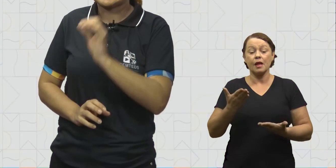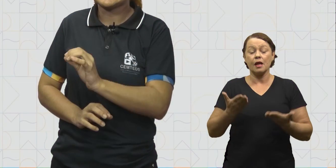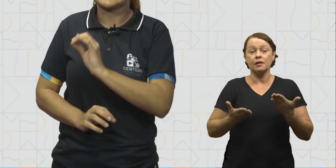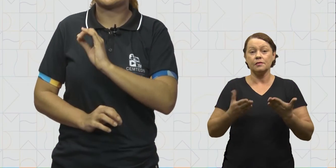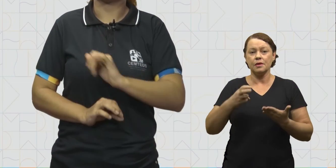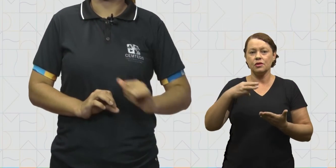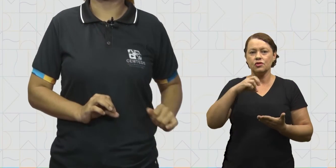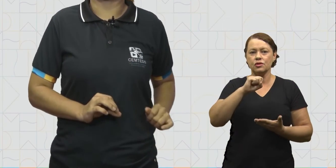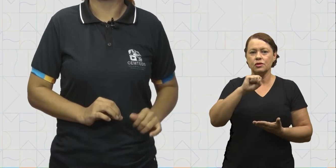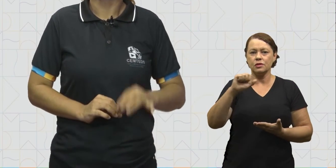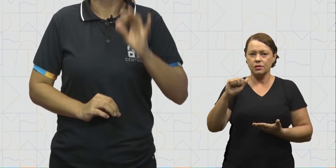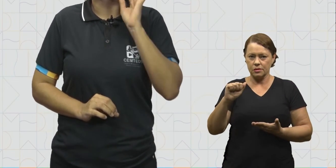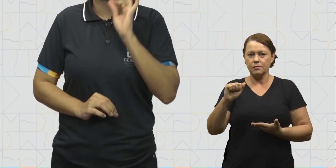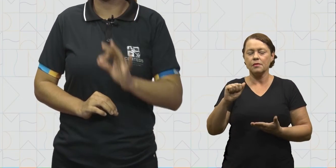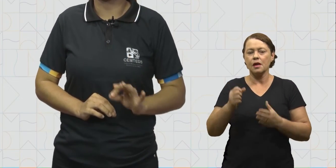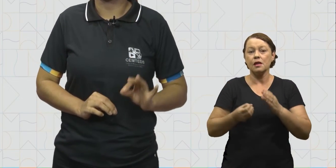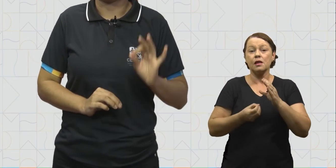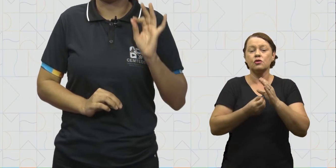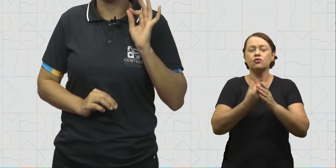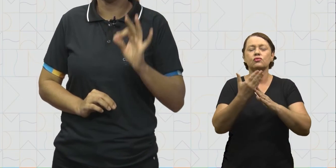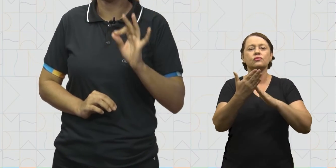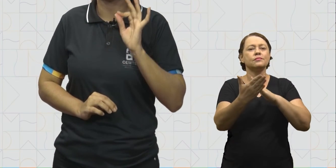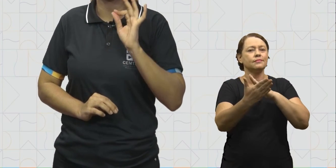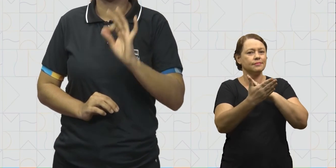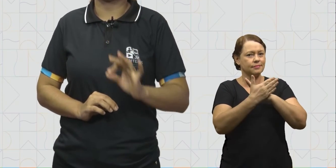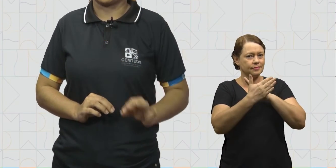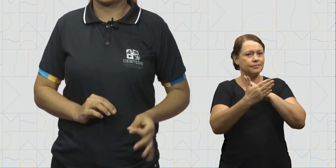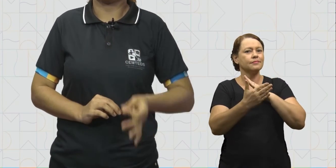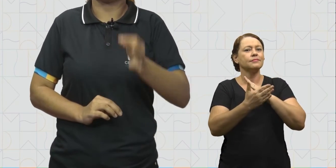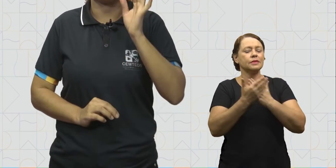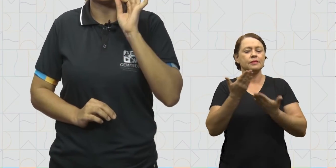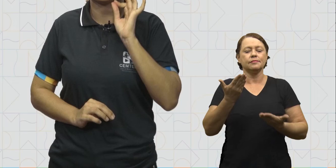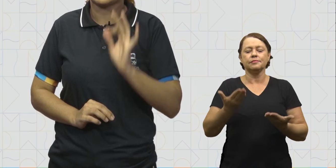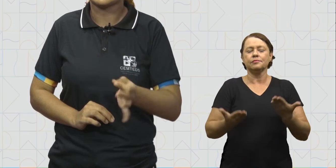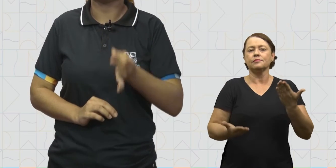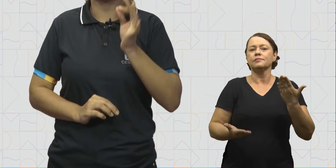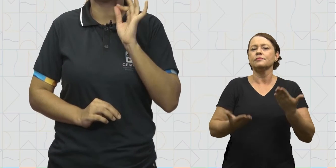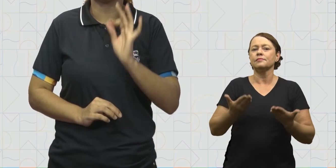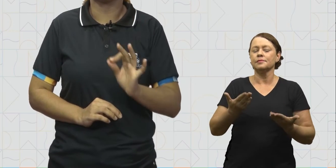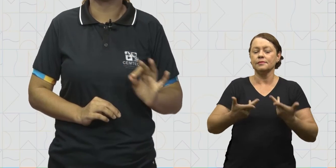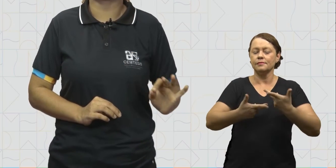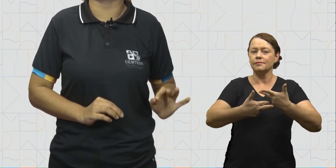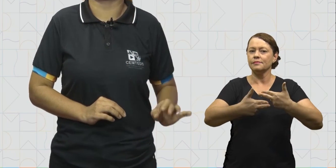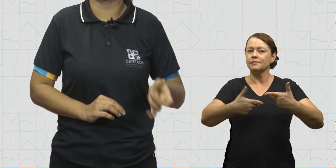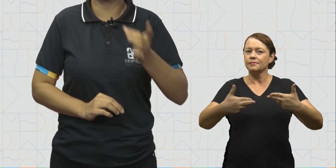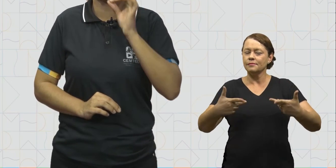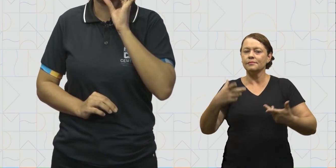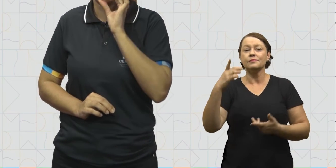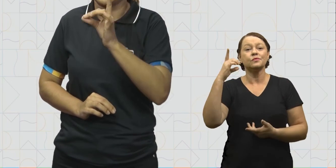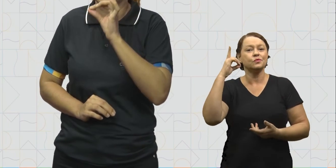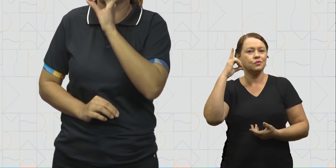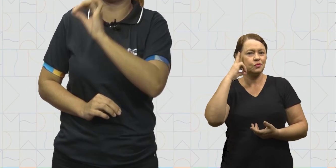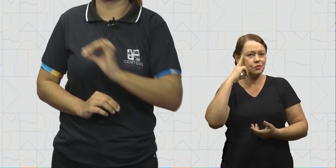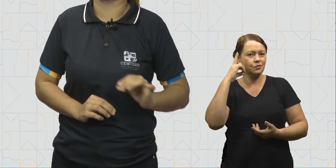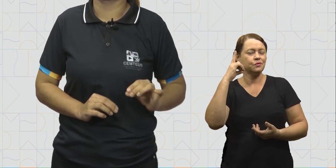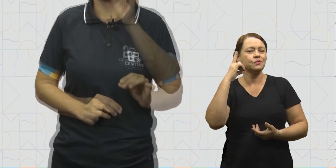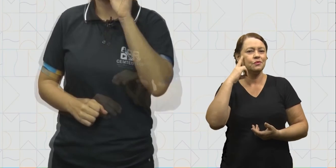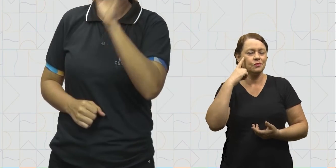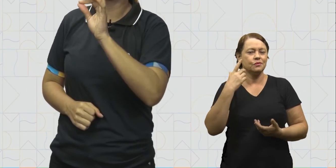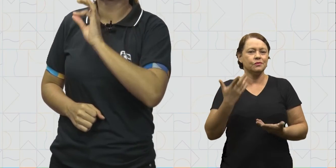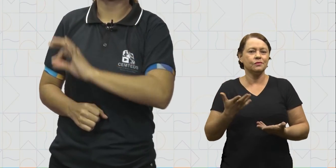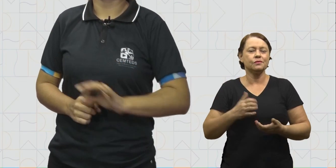As medidas de massa surgem para nos ajudar na pesagem de objetos no dia a